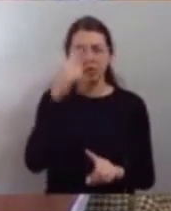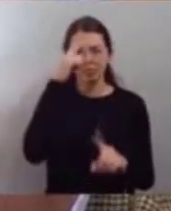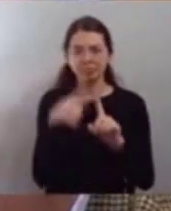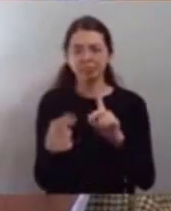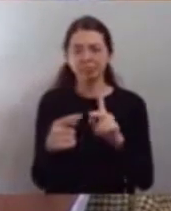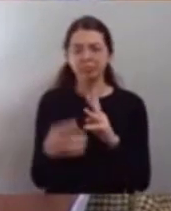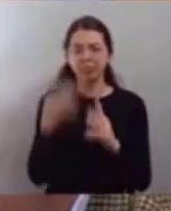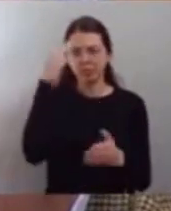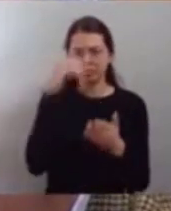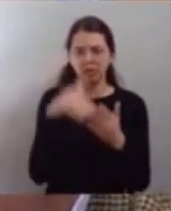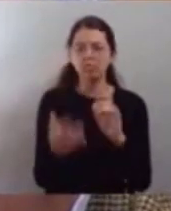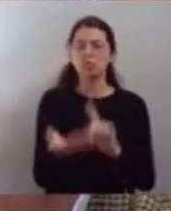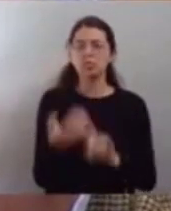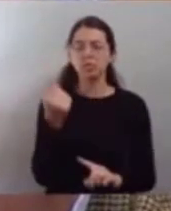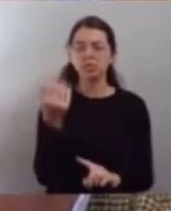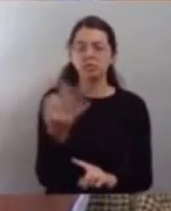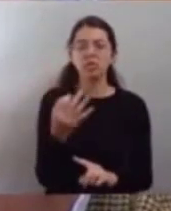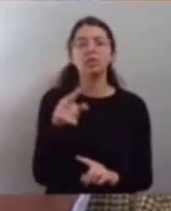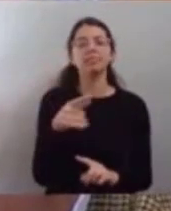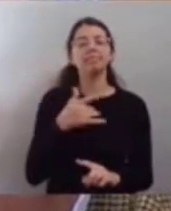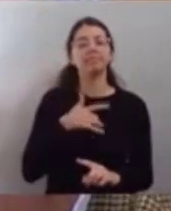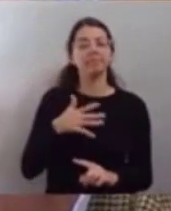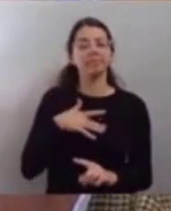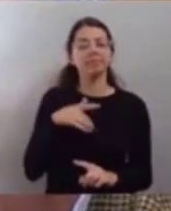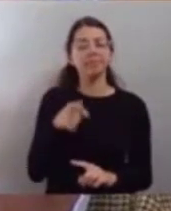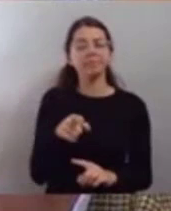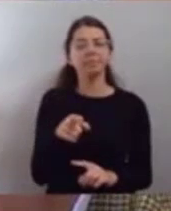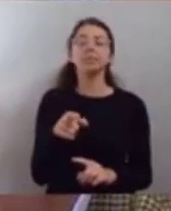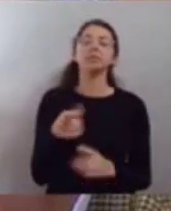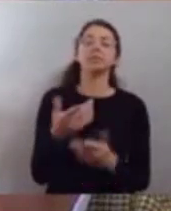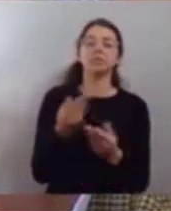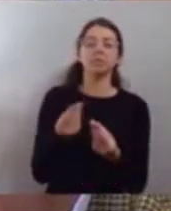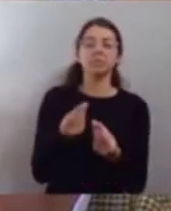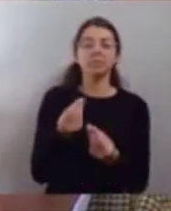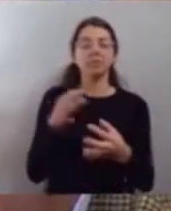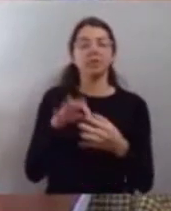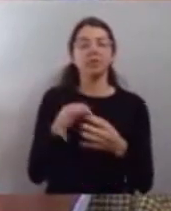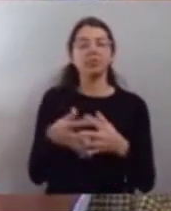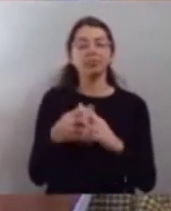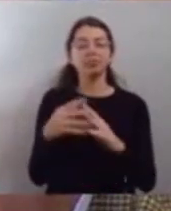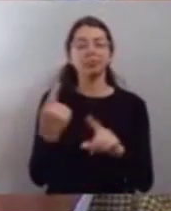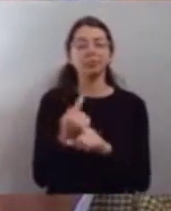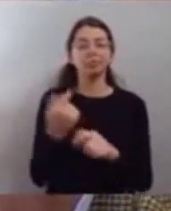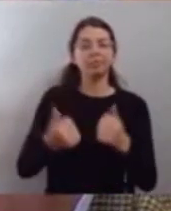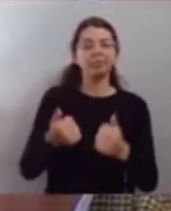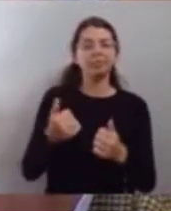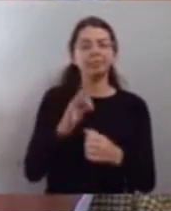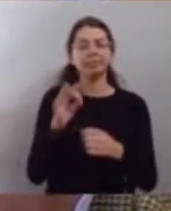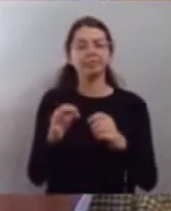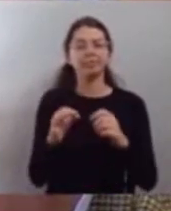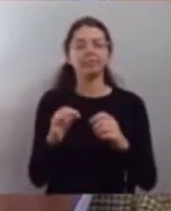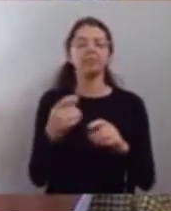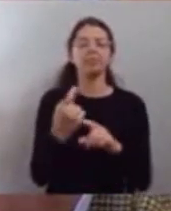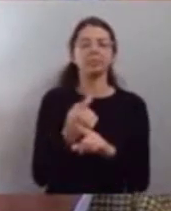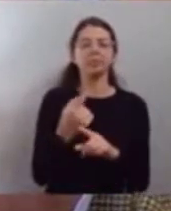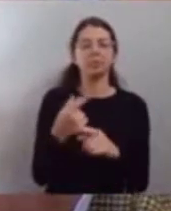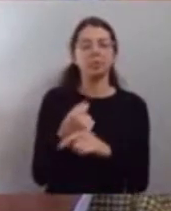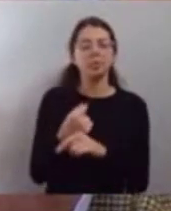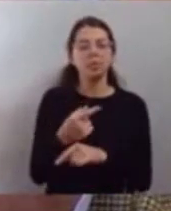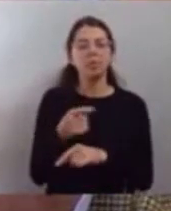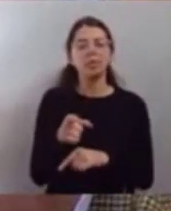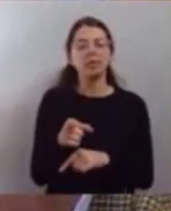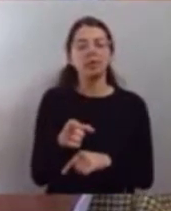por questionar o papel da empresa tendo em conta o seu objeto e a sua estrutura acionista e sobretudo a responsabilidade ou de